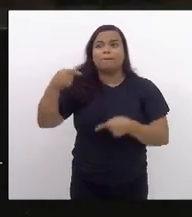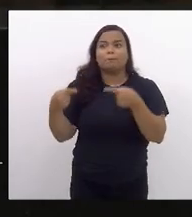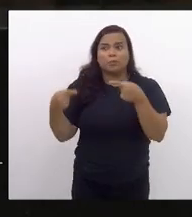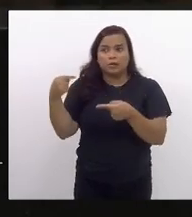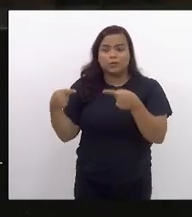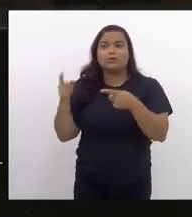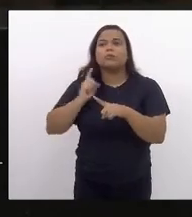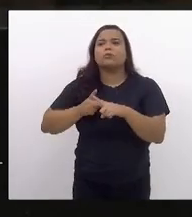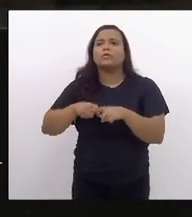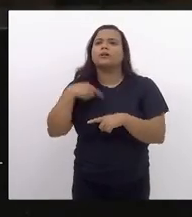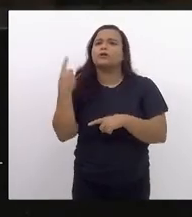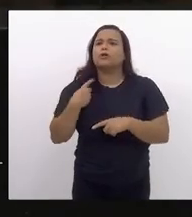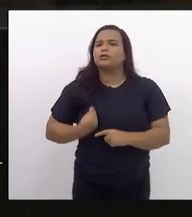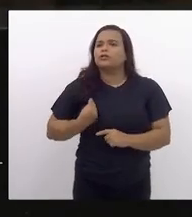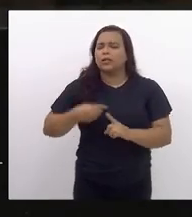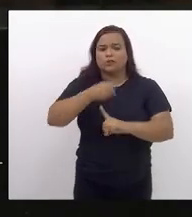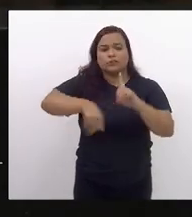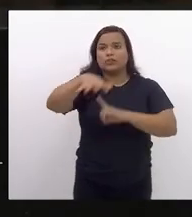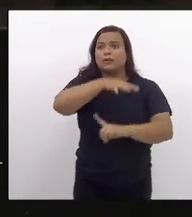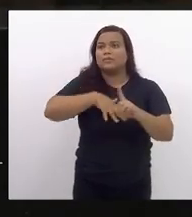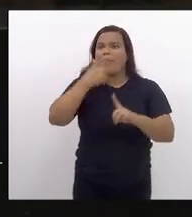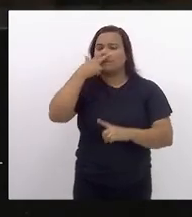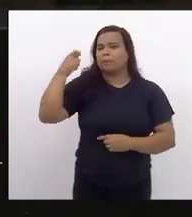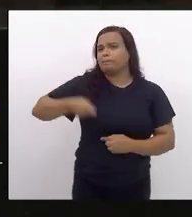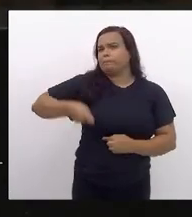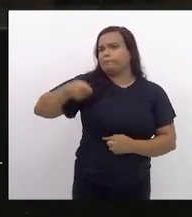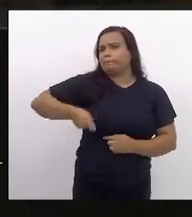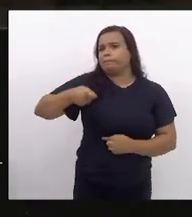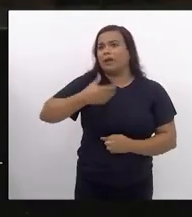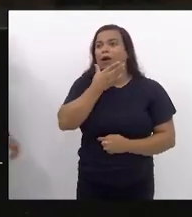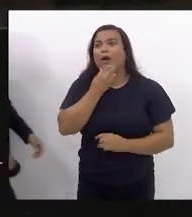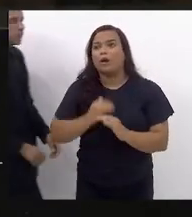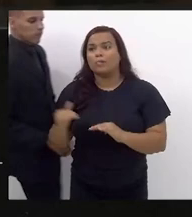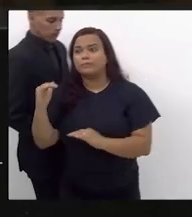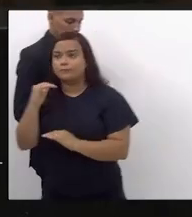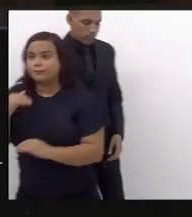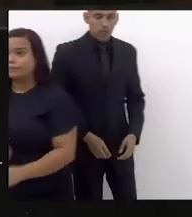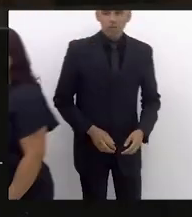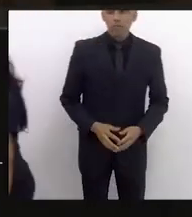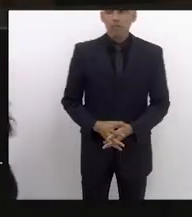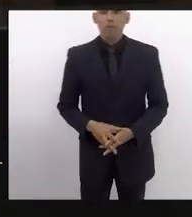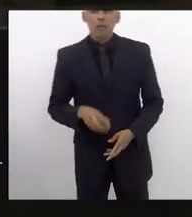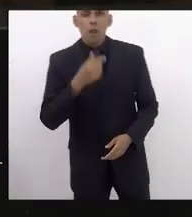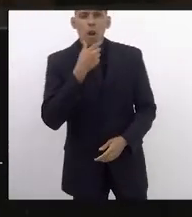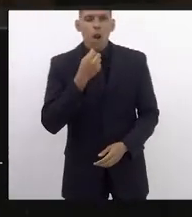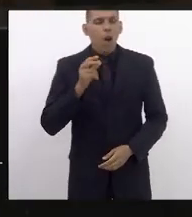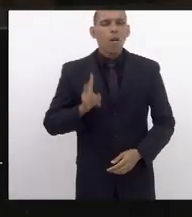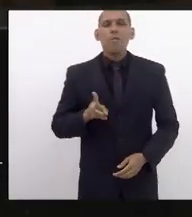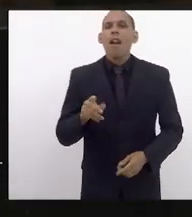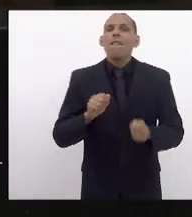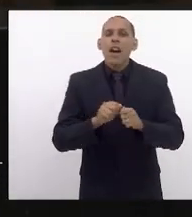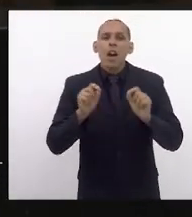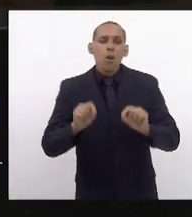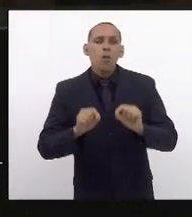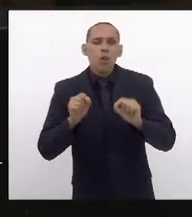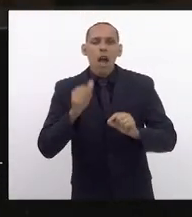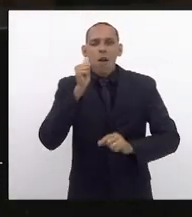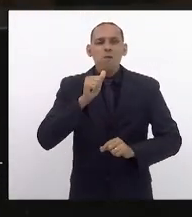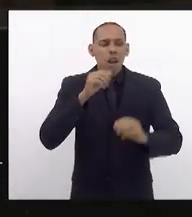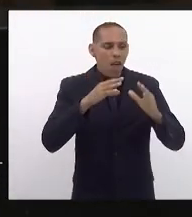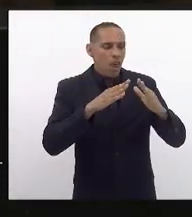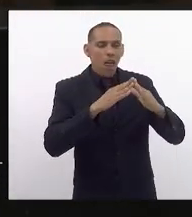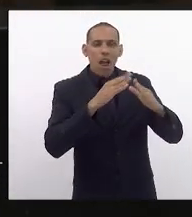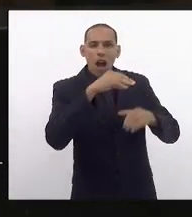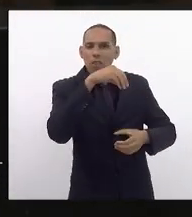contas, estamos numa sociedade patriarcal onde os homens sempre submeteram a mulheres, seja dentro das suas casas,